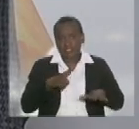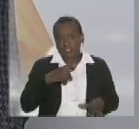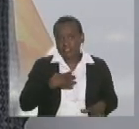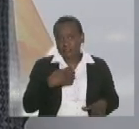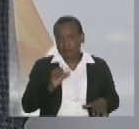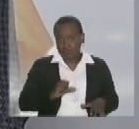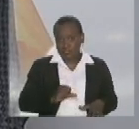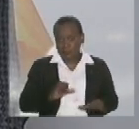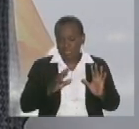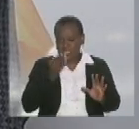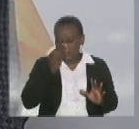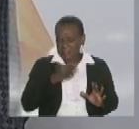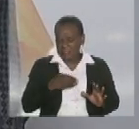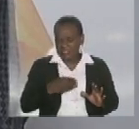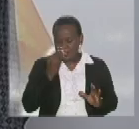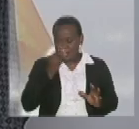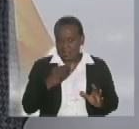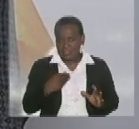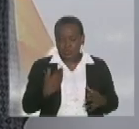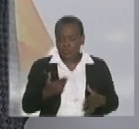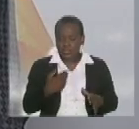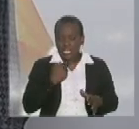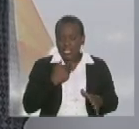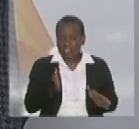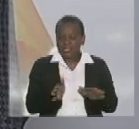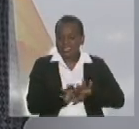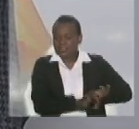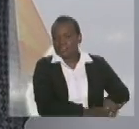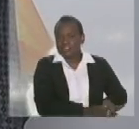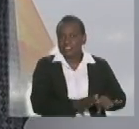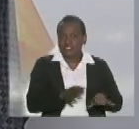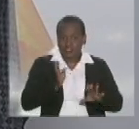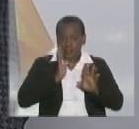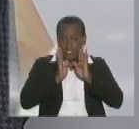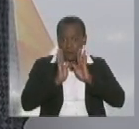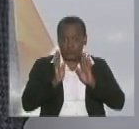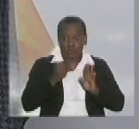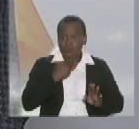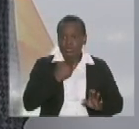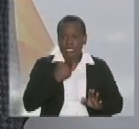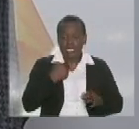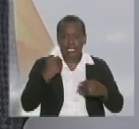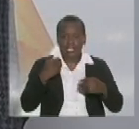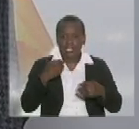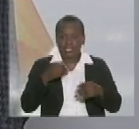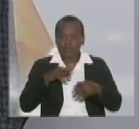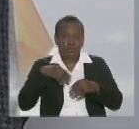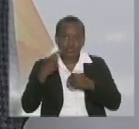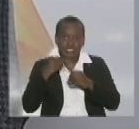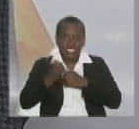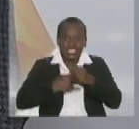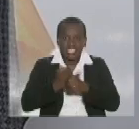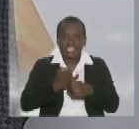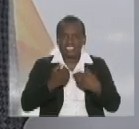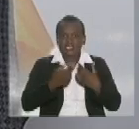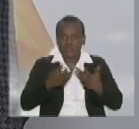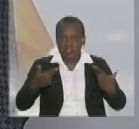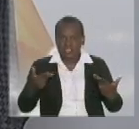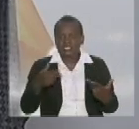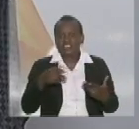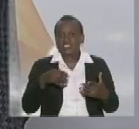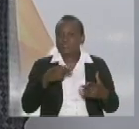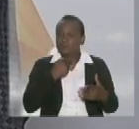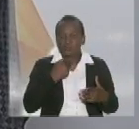negativos. E a gente acaba ignorando eles porque eles não têm espaço, né? O Facebook não tem espaço, as redes sociais em geral não tem espaço